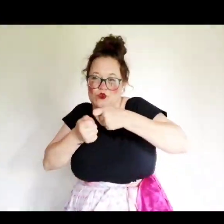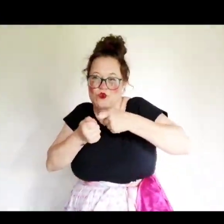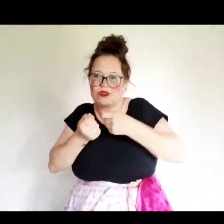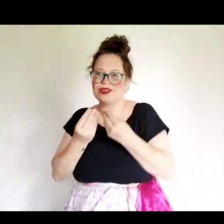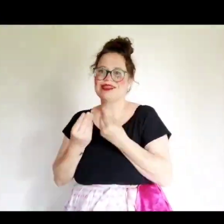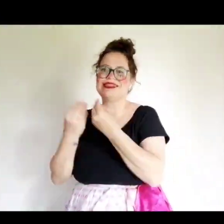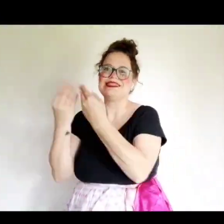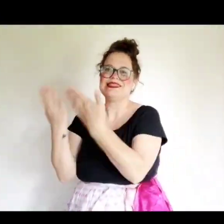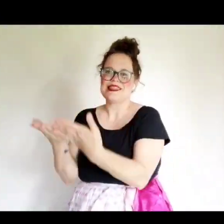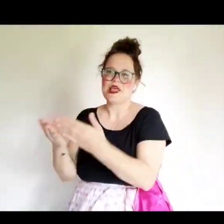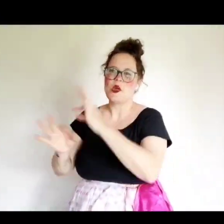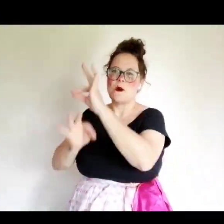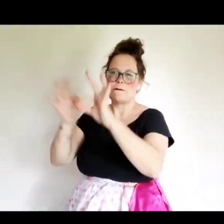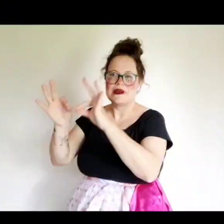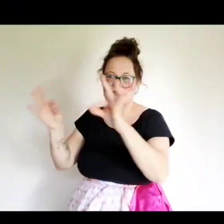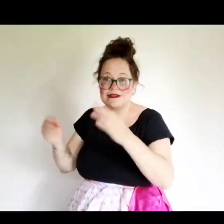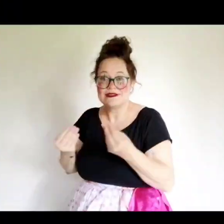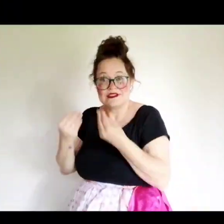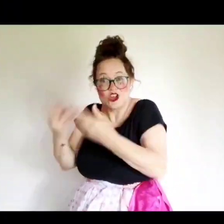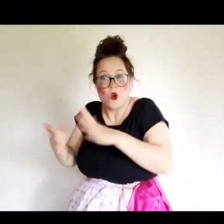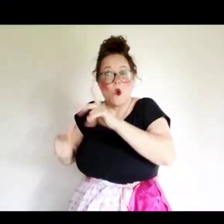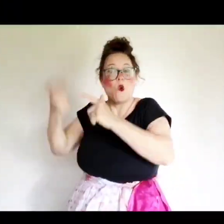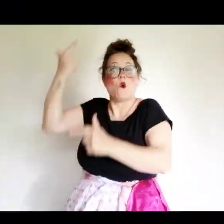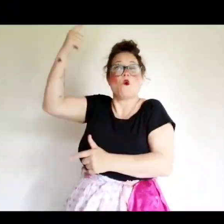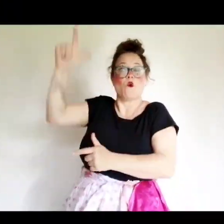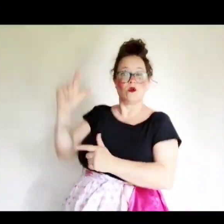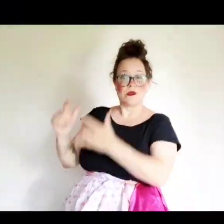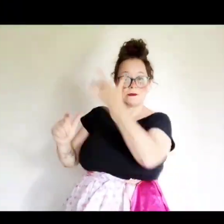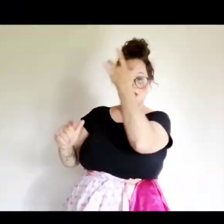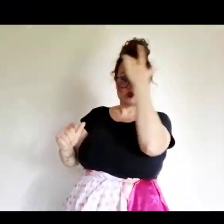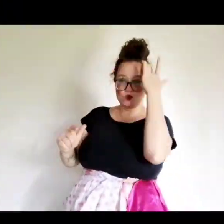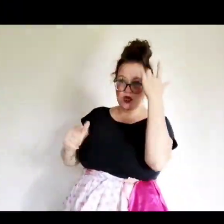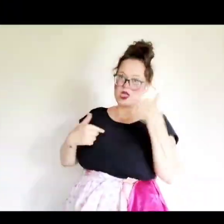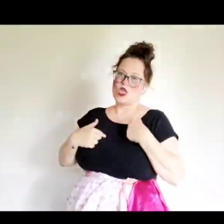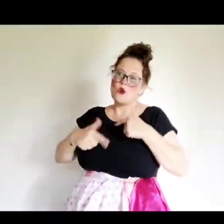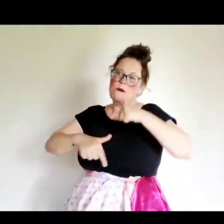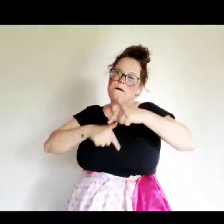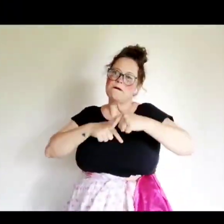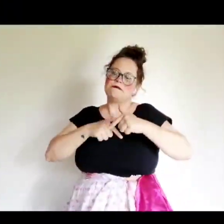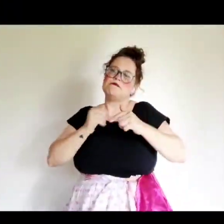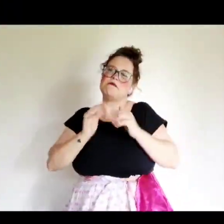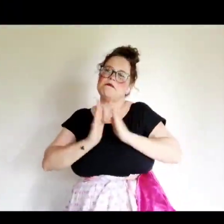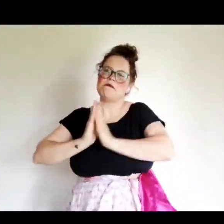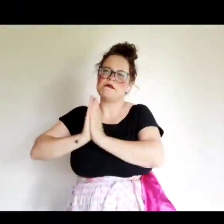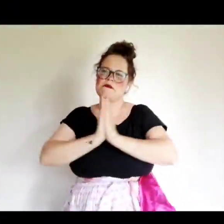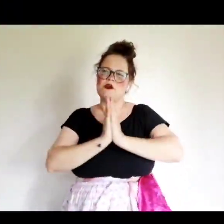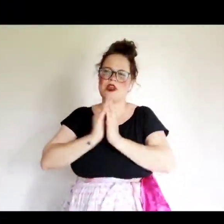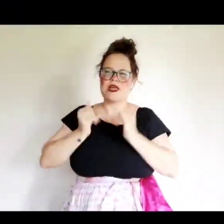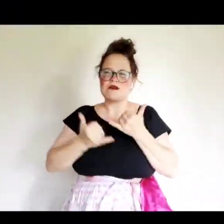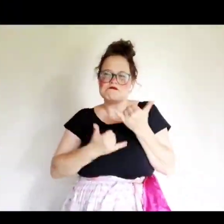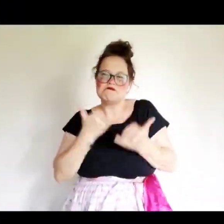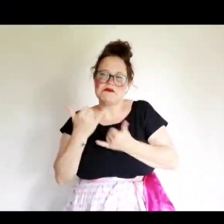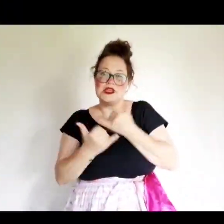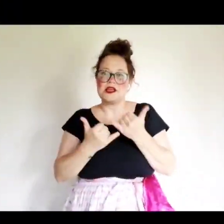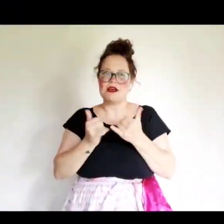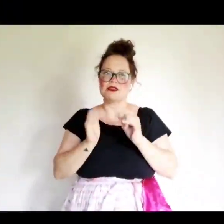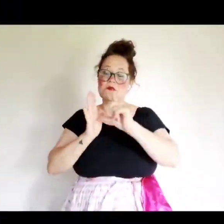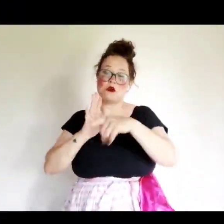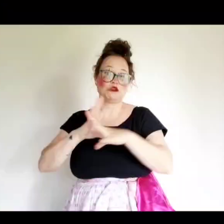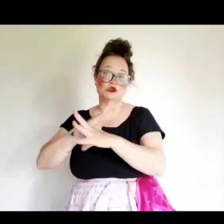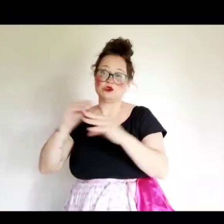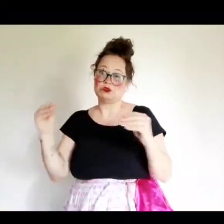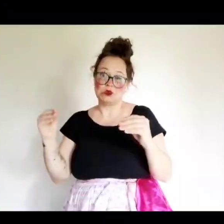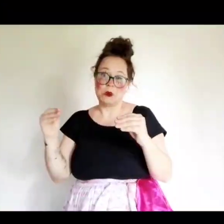essa boneca para alguém, era uma encomenda. Daí eu fiquei brincando com a boneca até que alguém veio e buscou a boneca. E a boneca